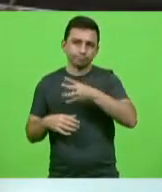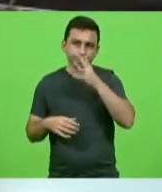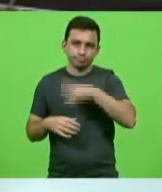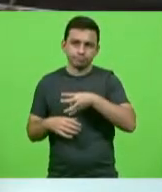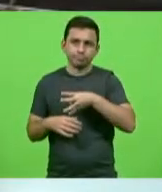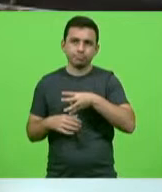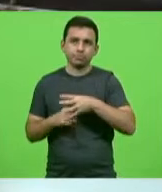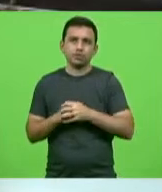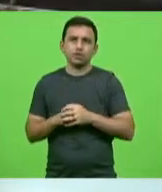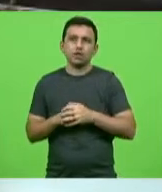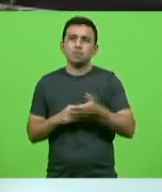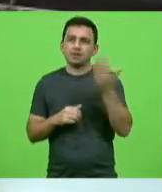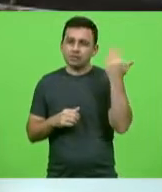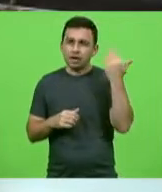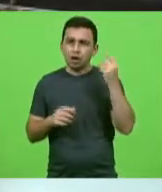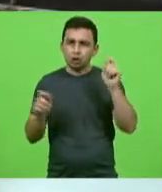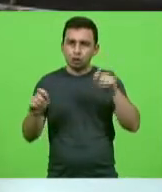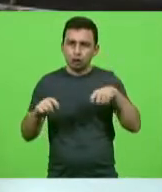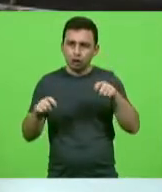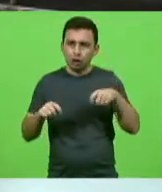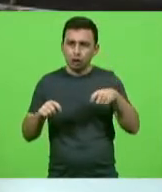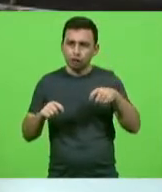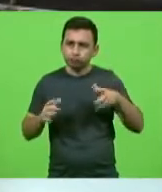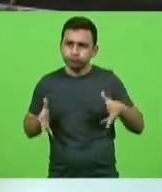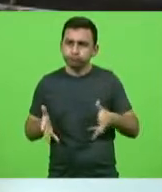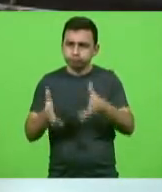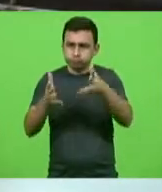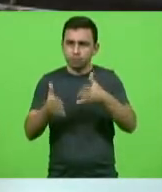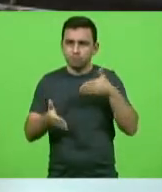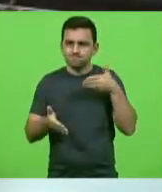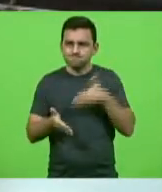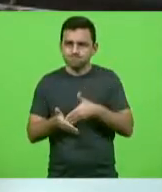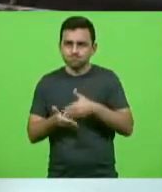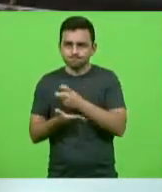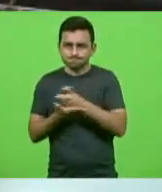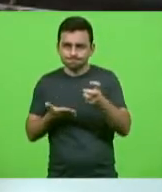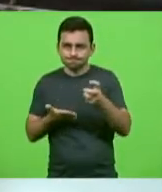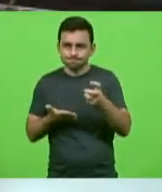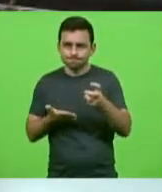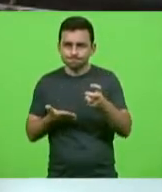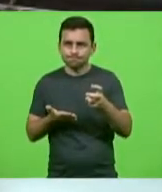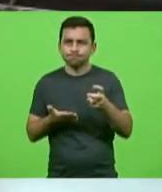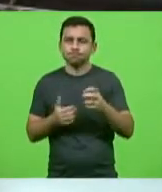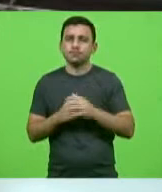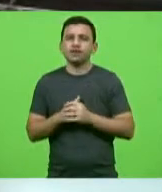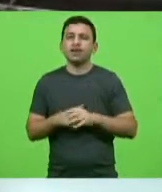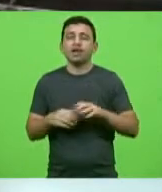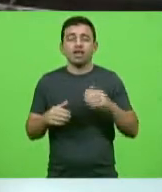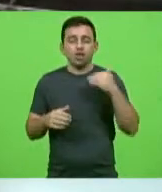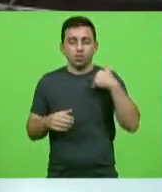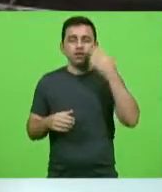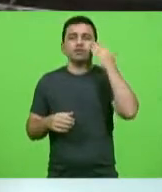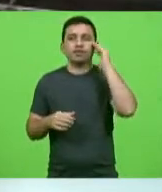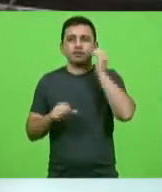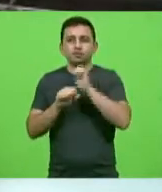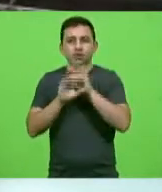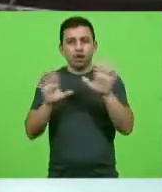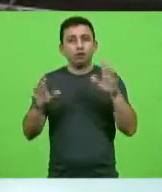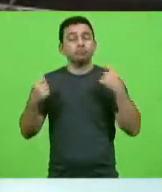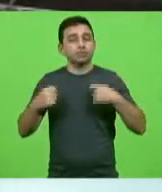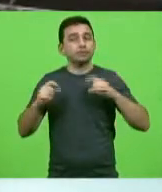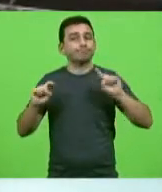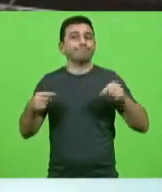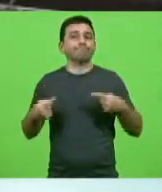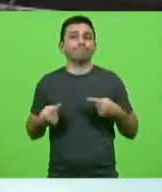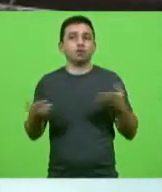denunciantes eram aptos a dar impulso ao impedimento, entendo que hoje devem ser